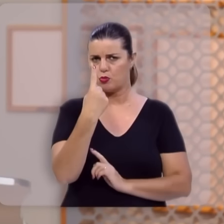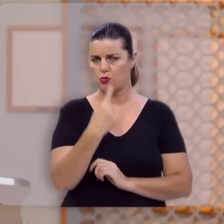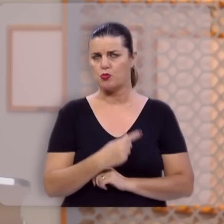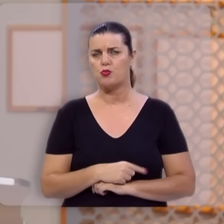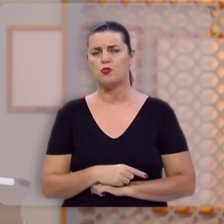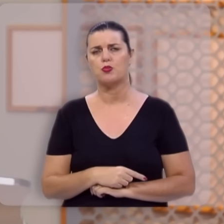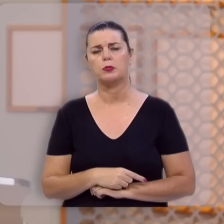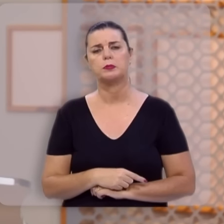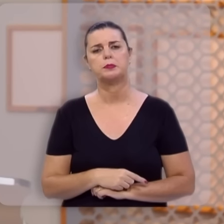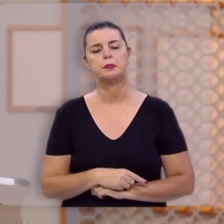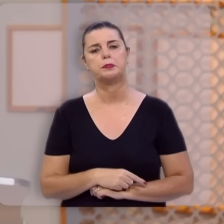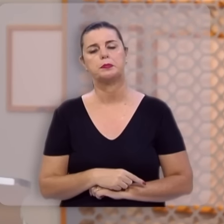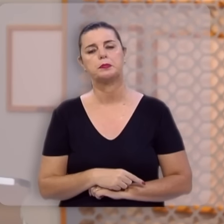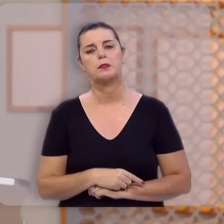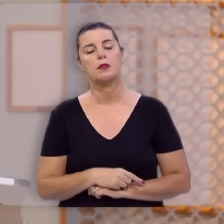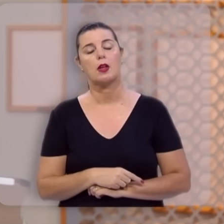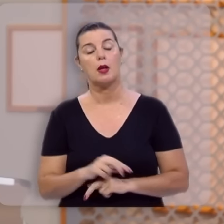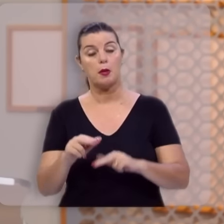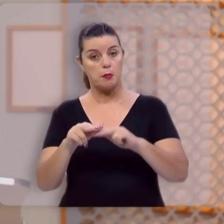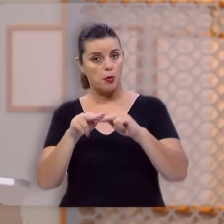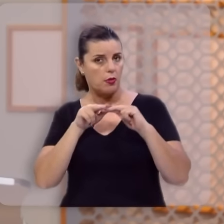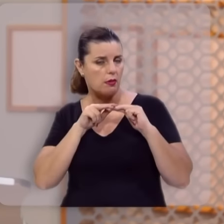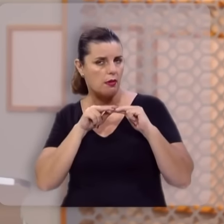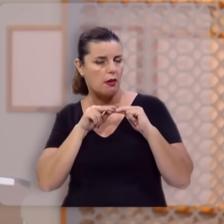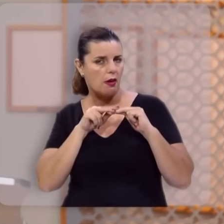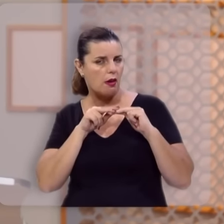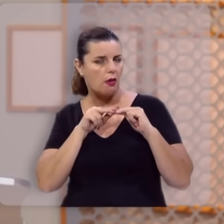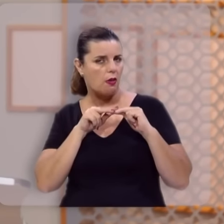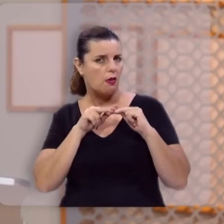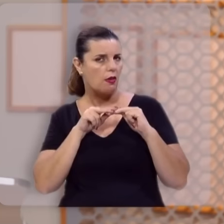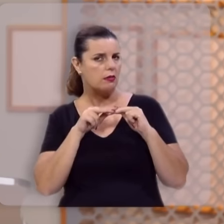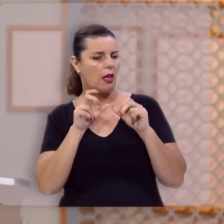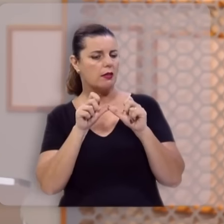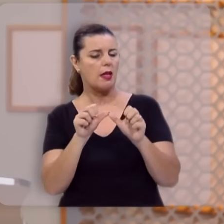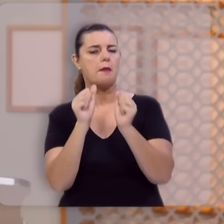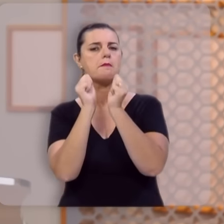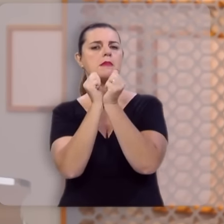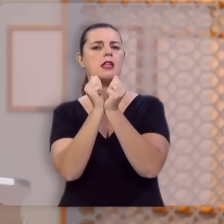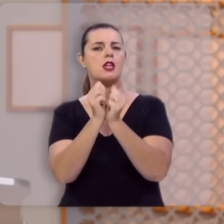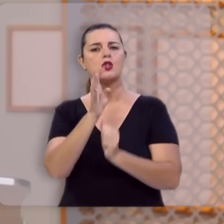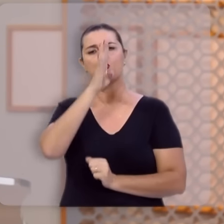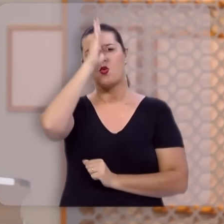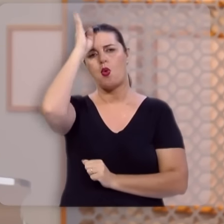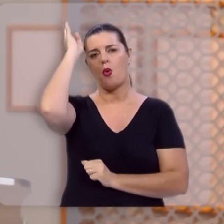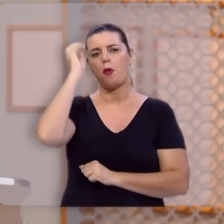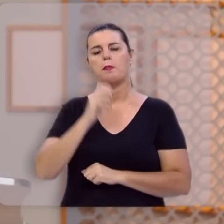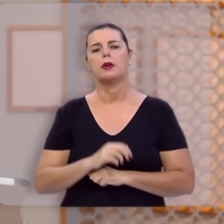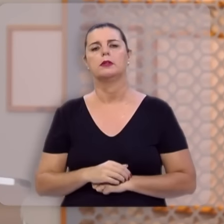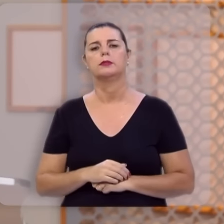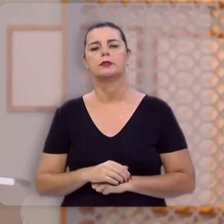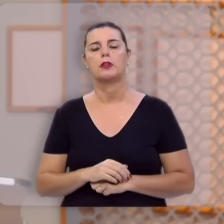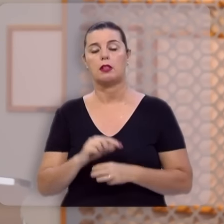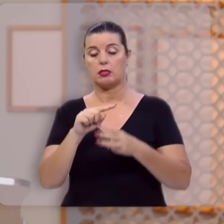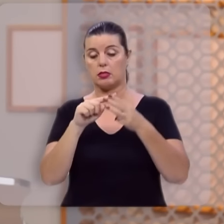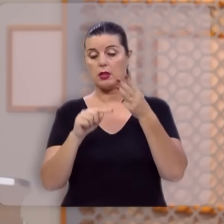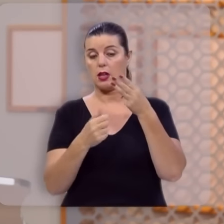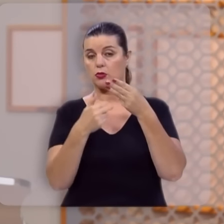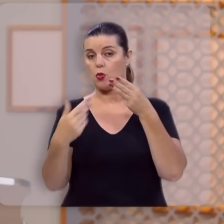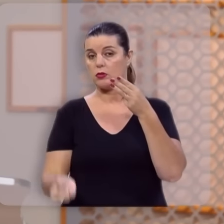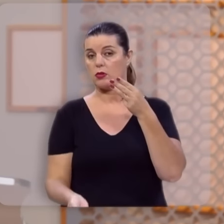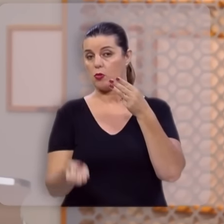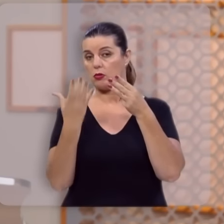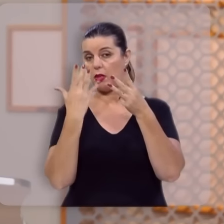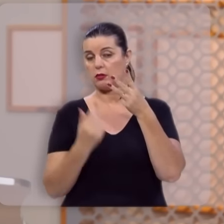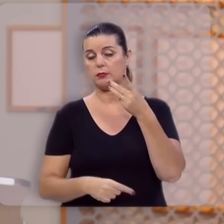de Filipenses, que pelo fato dele estar preso em Roma, 3 coisas